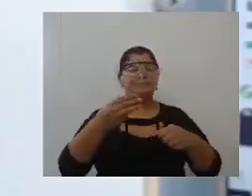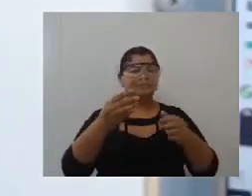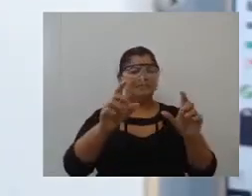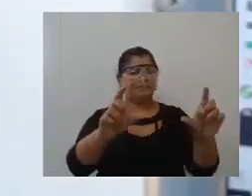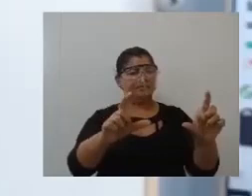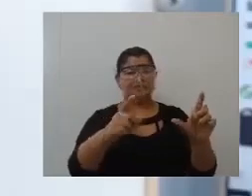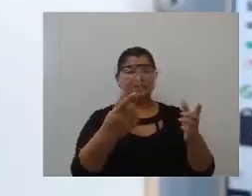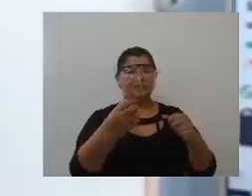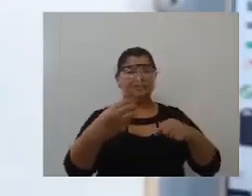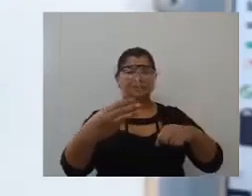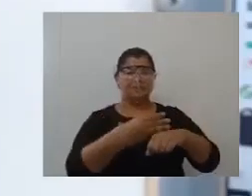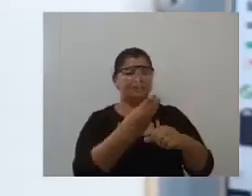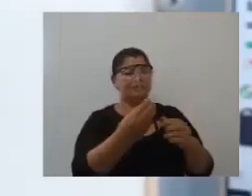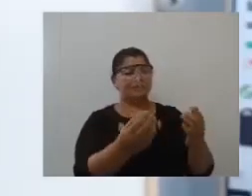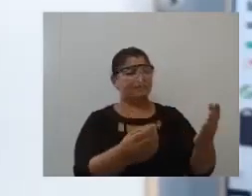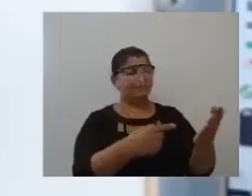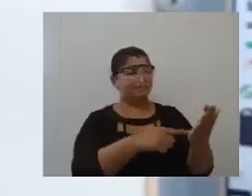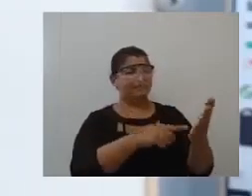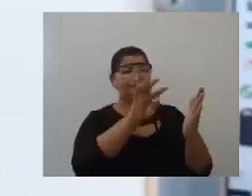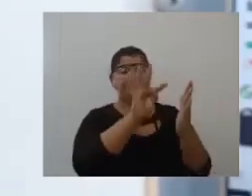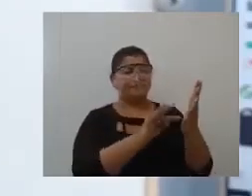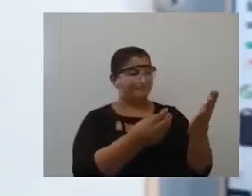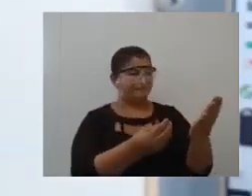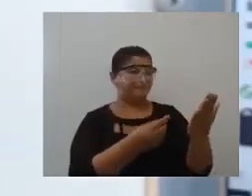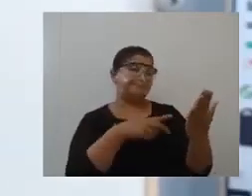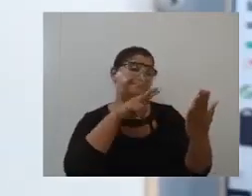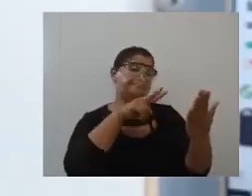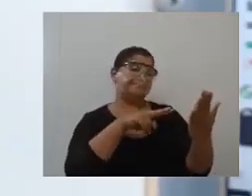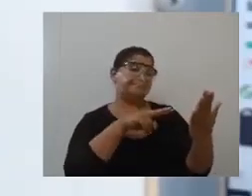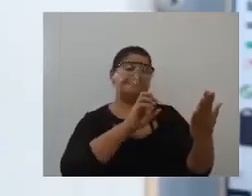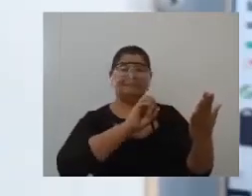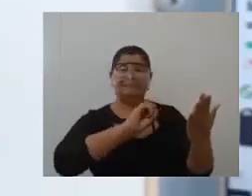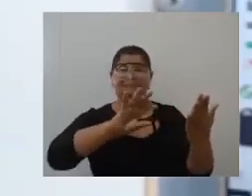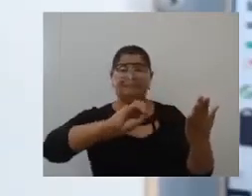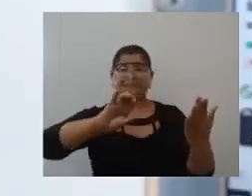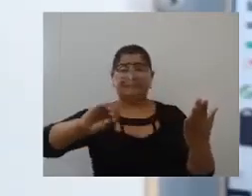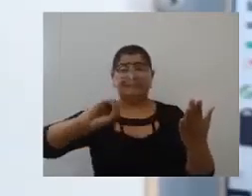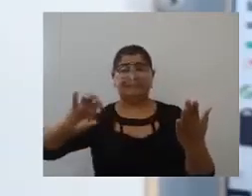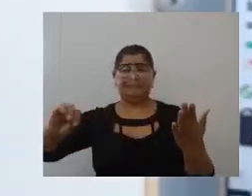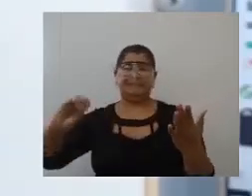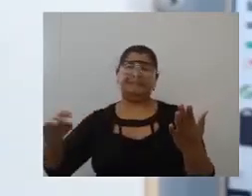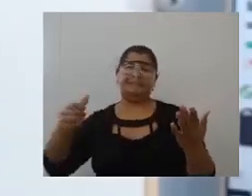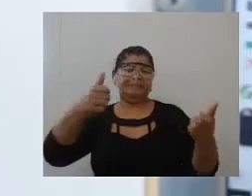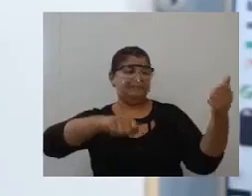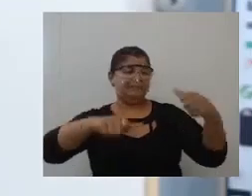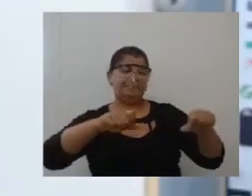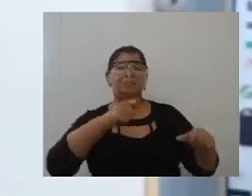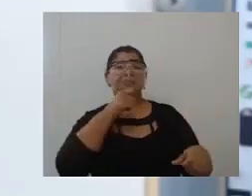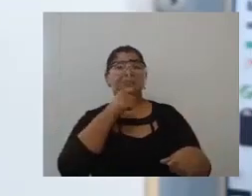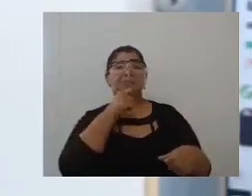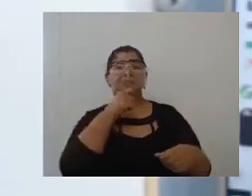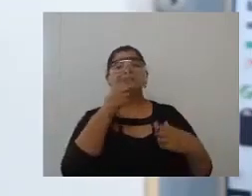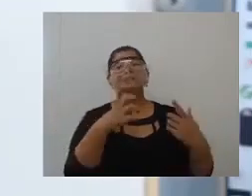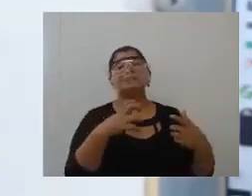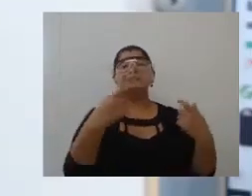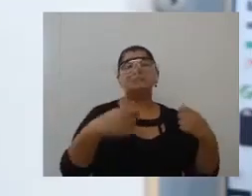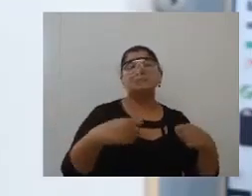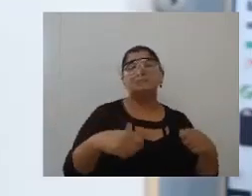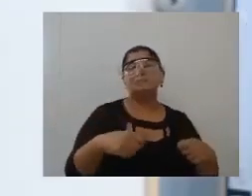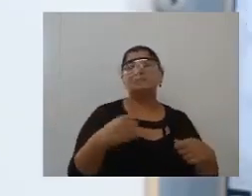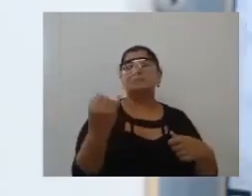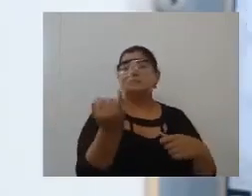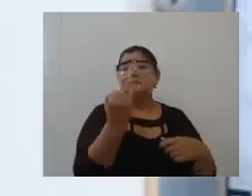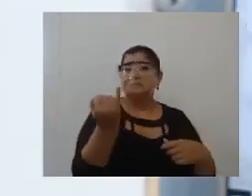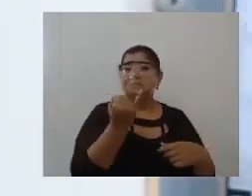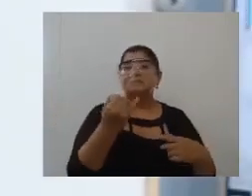texto sem avaliar a credibilidade e também a utilidade daquilo.